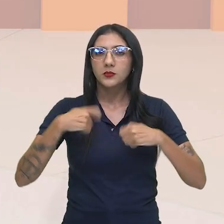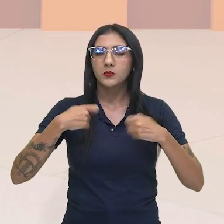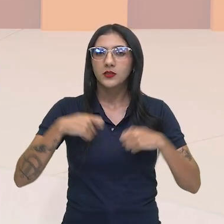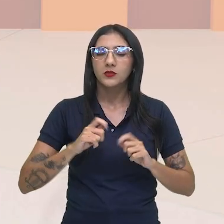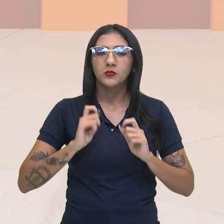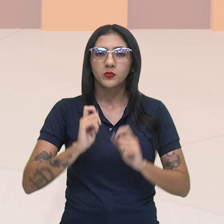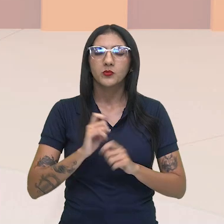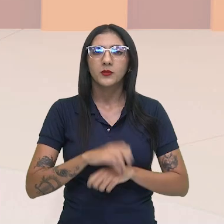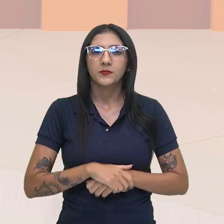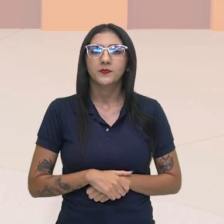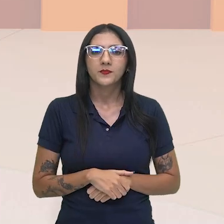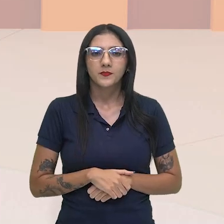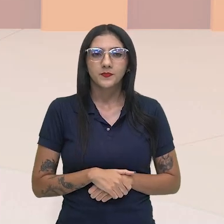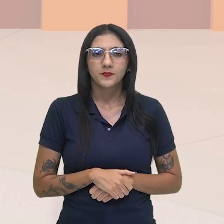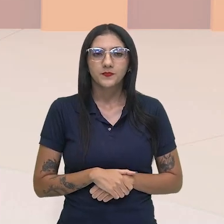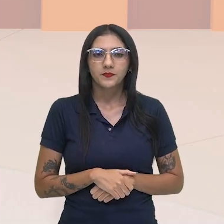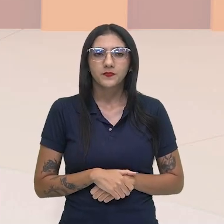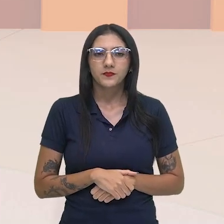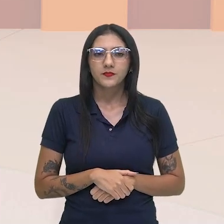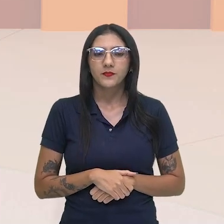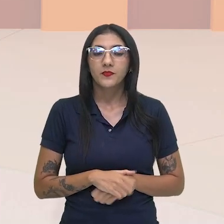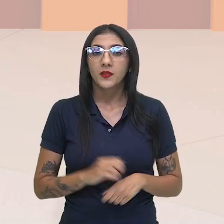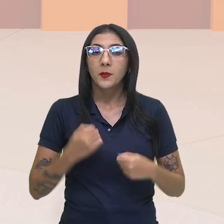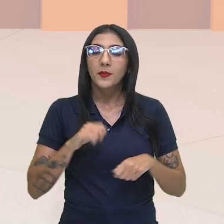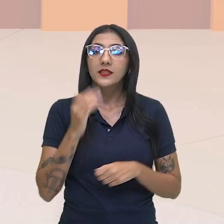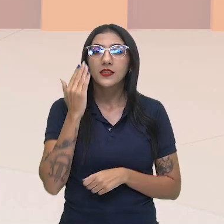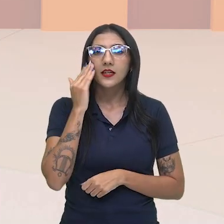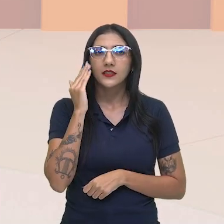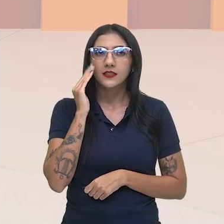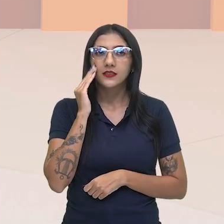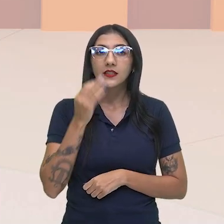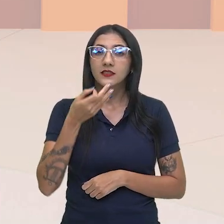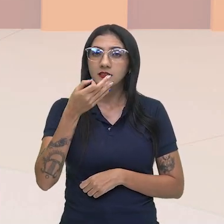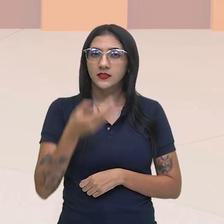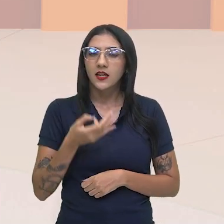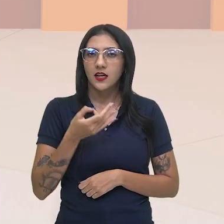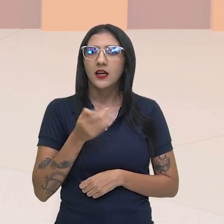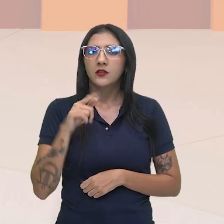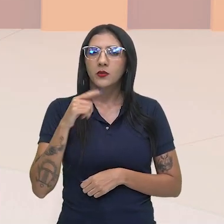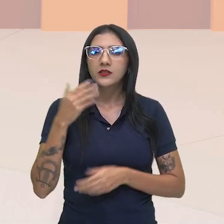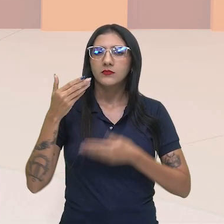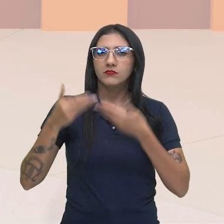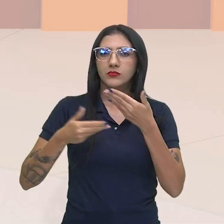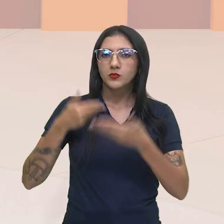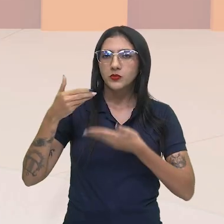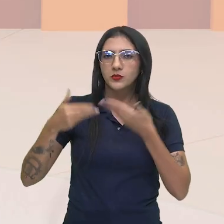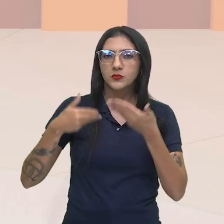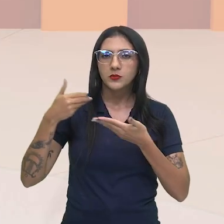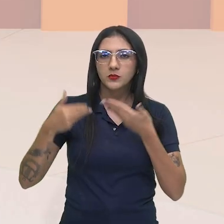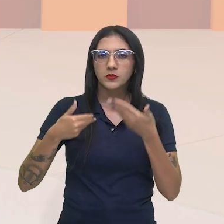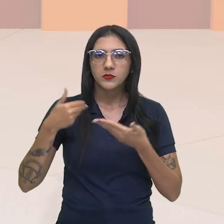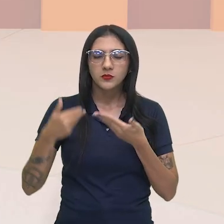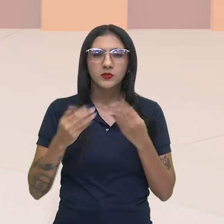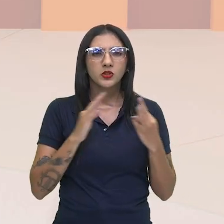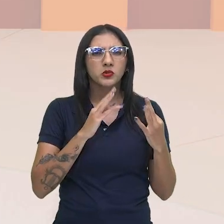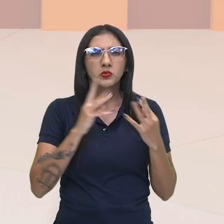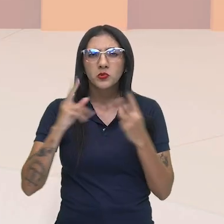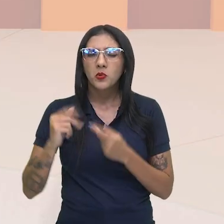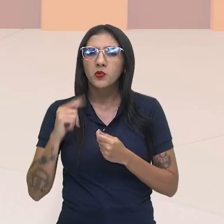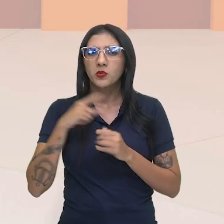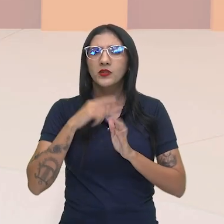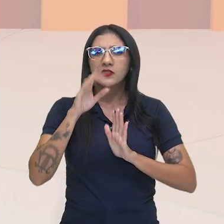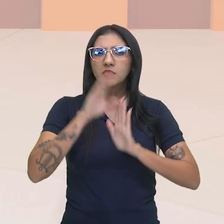quê? Precisa buscar entender todo esse processo aí, né? Buscar entender todo esse